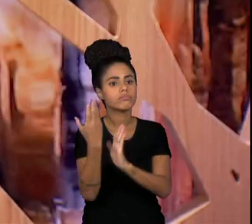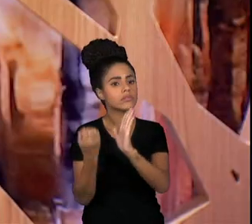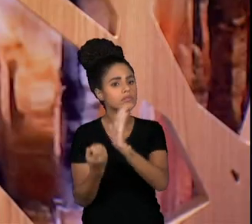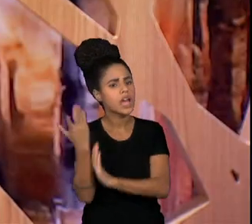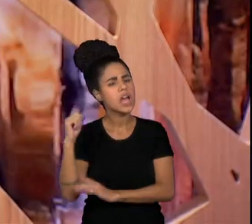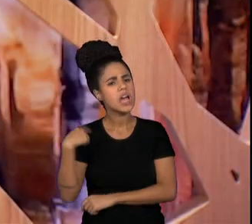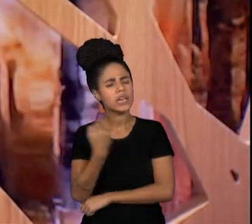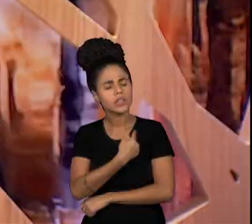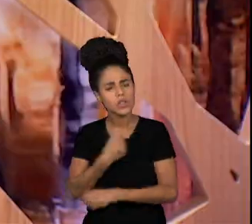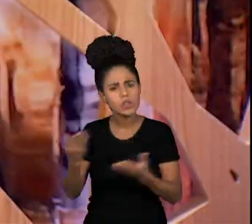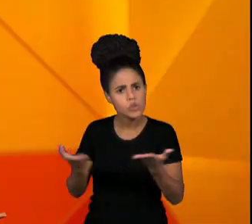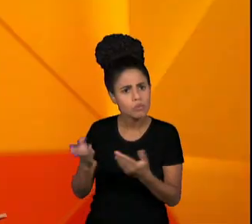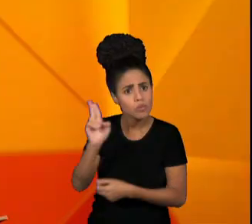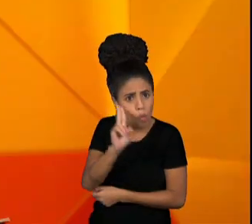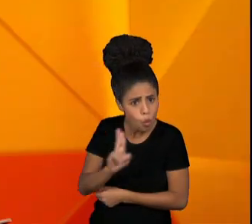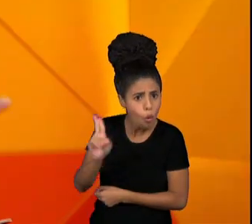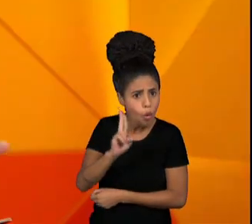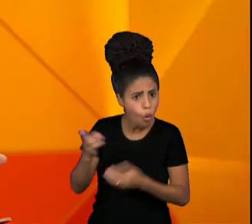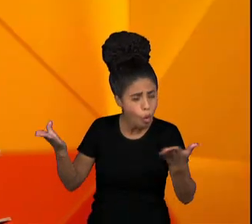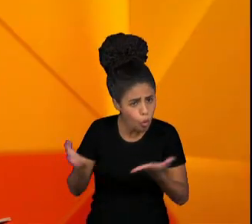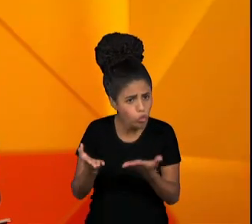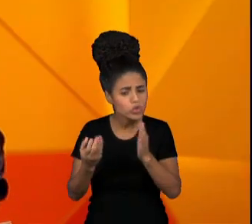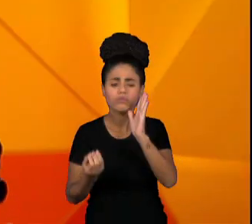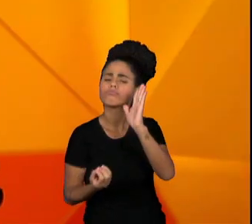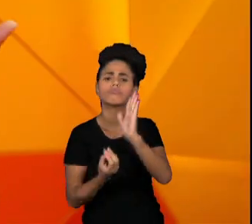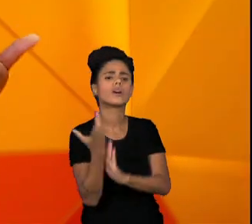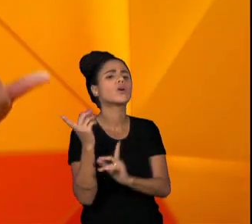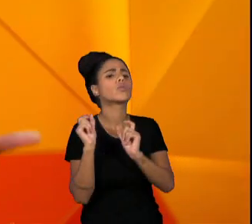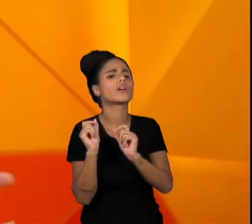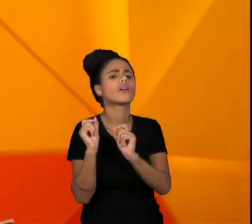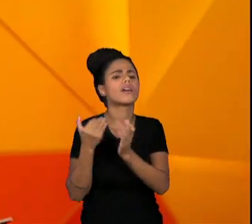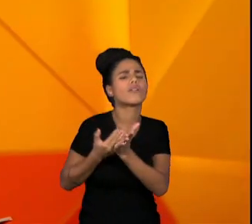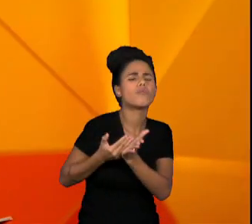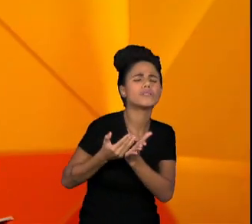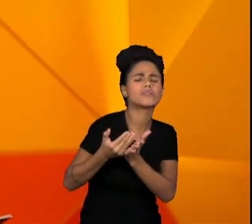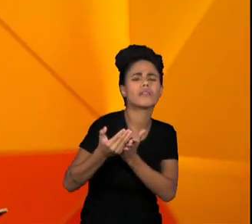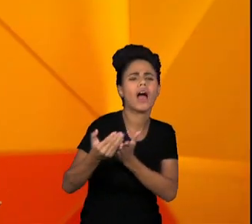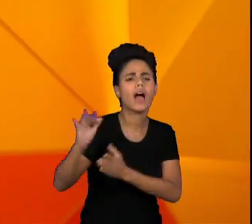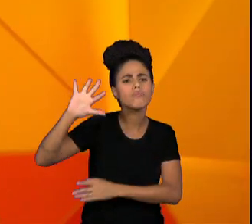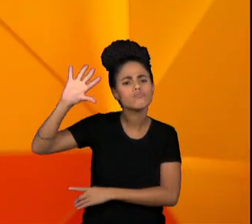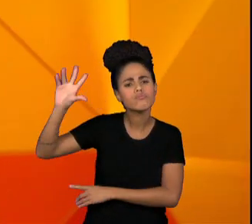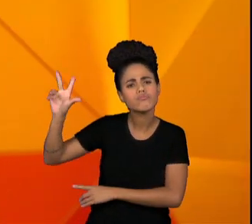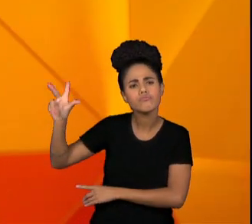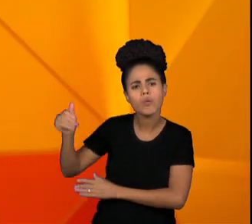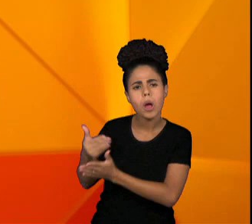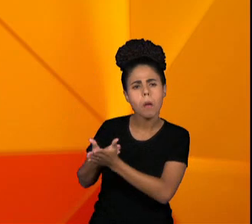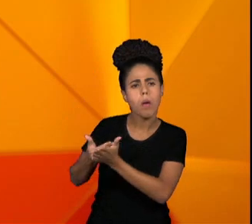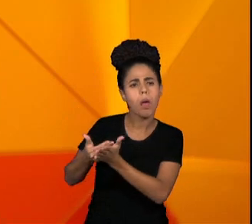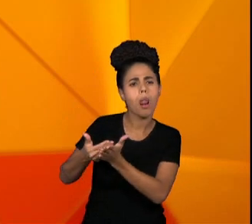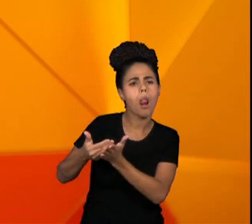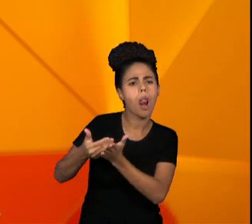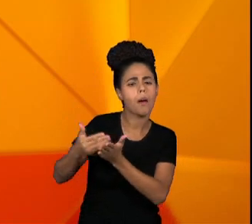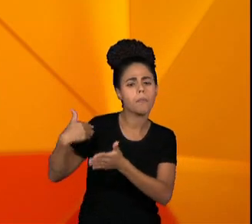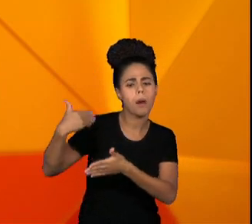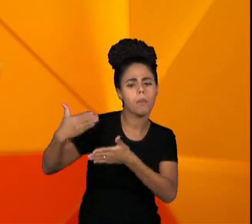que a gente utiliza hoje são invenções que iniciaram ali naquele território, mas foram marginalizadas pelos europeus. Será que a gente